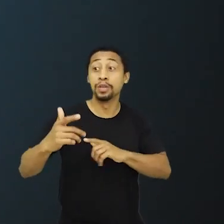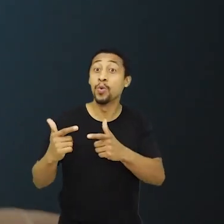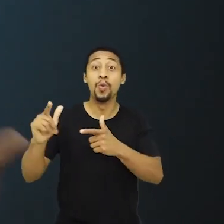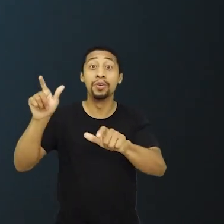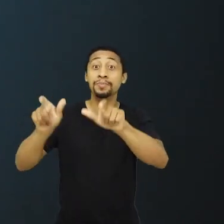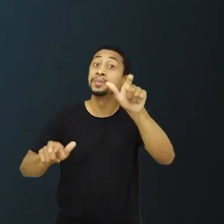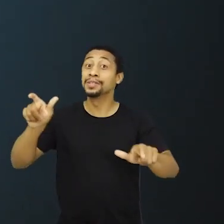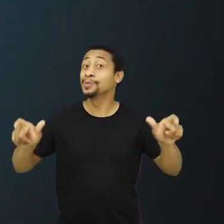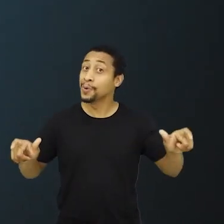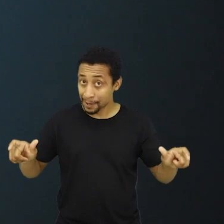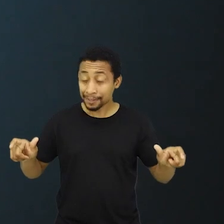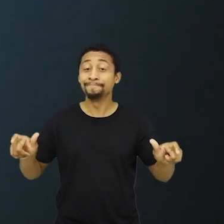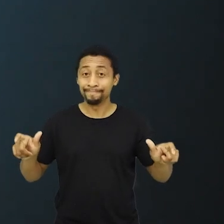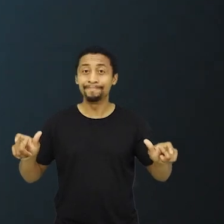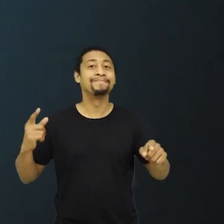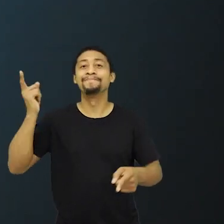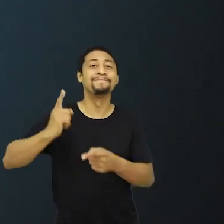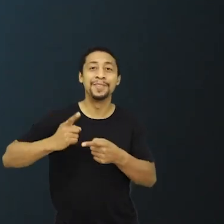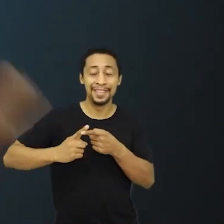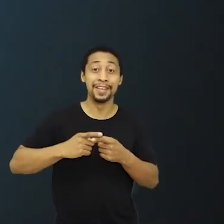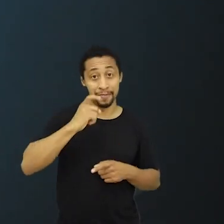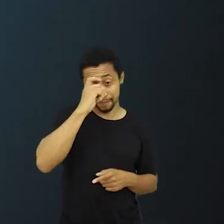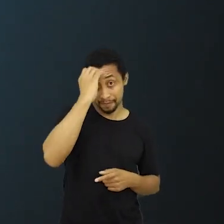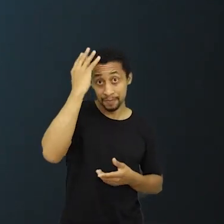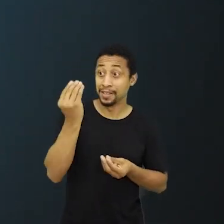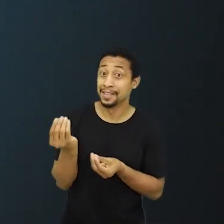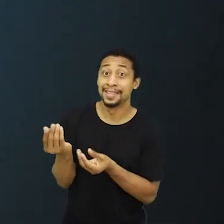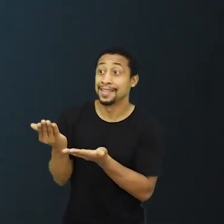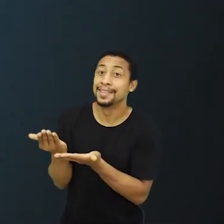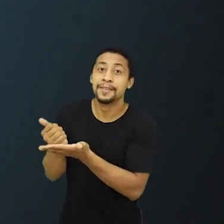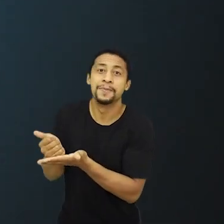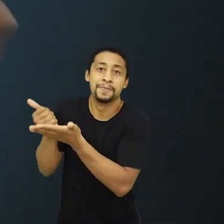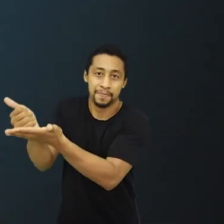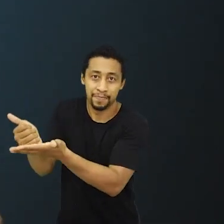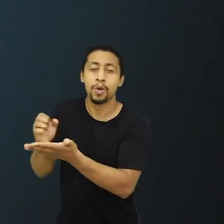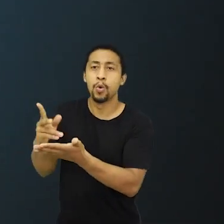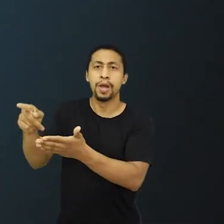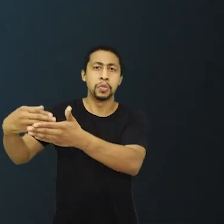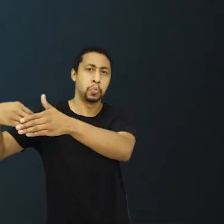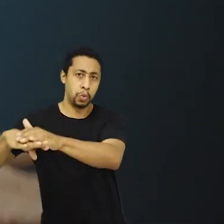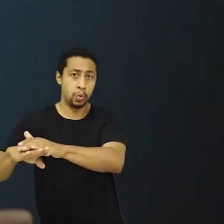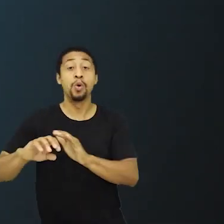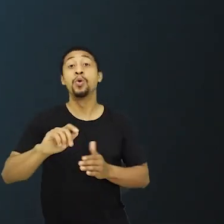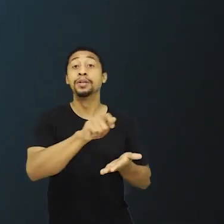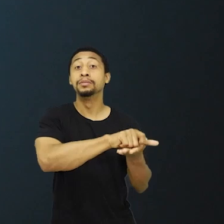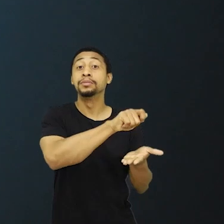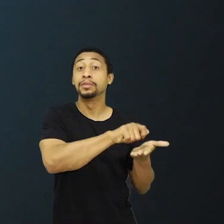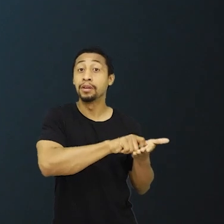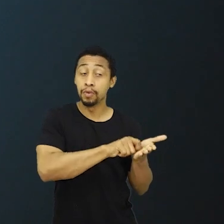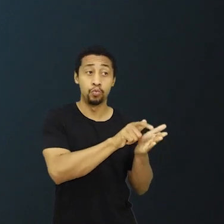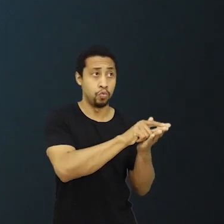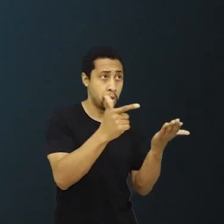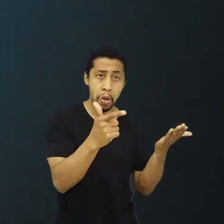as coisas que o Vladimir Herzog mandou para elas ou que ficou com elas. Ou que ele escreveu nos veículos de imprensa